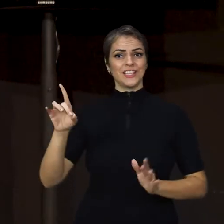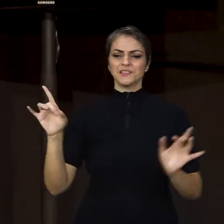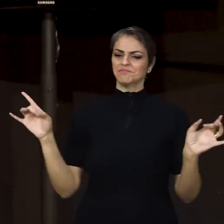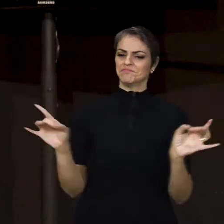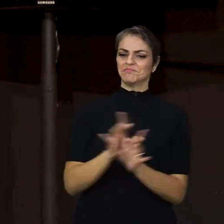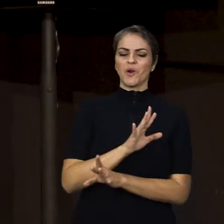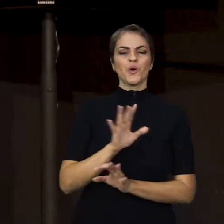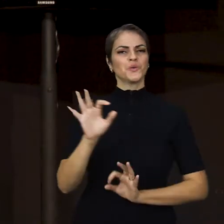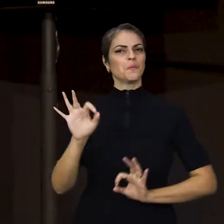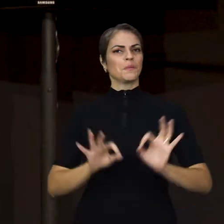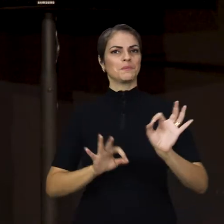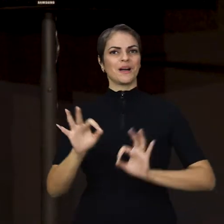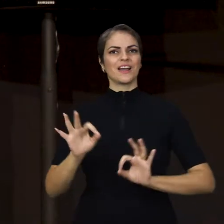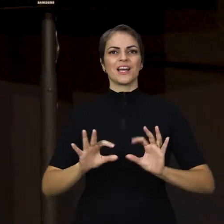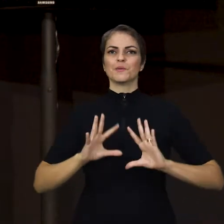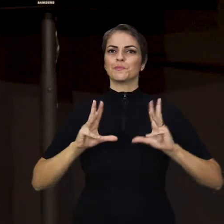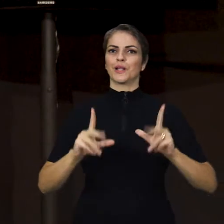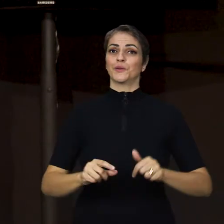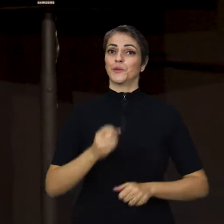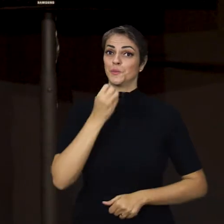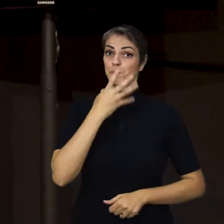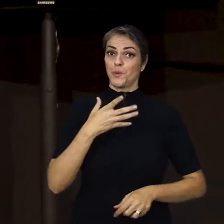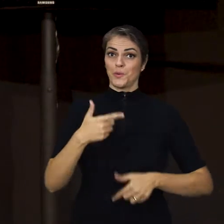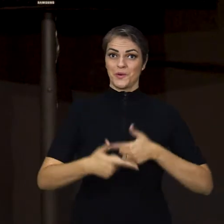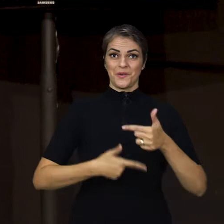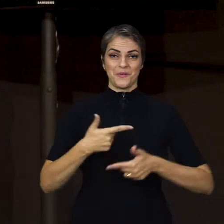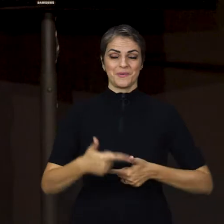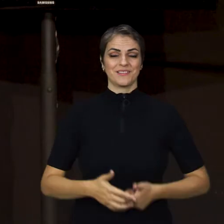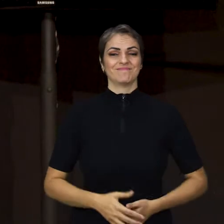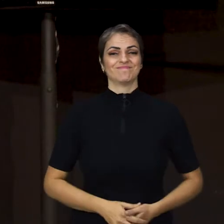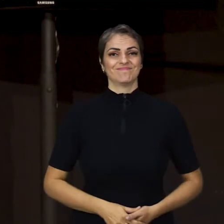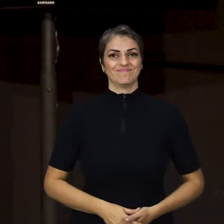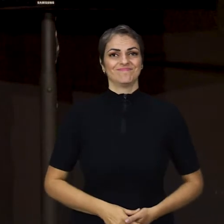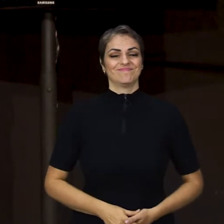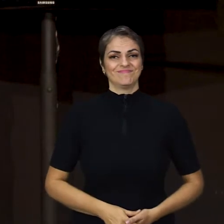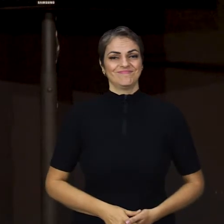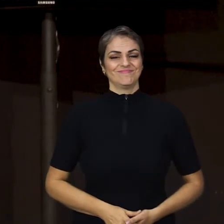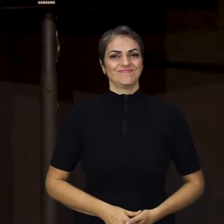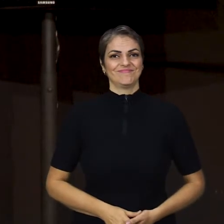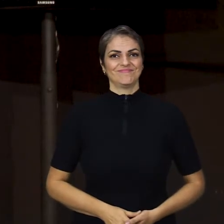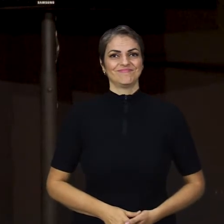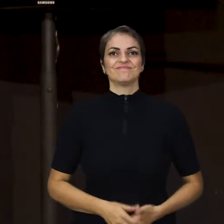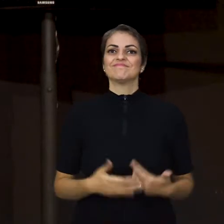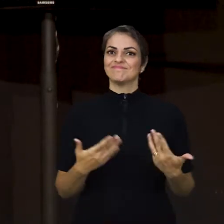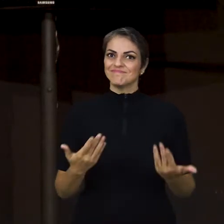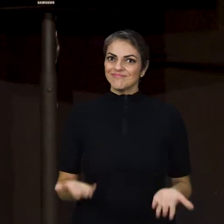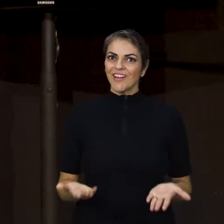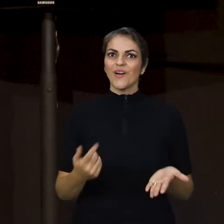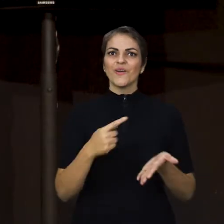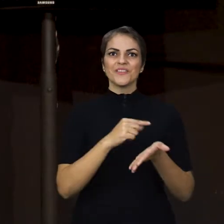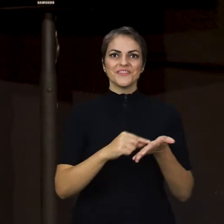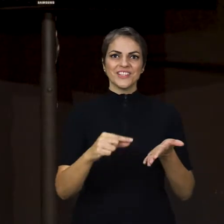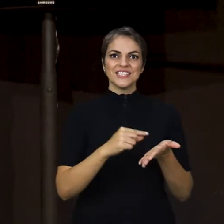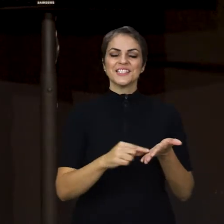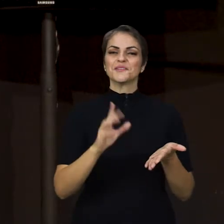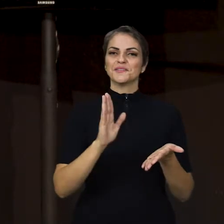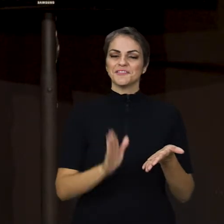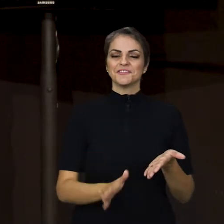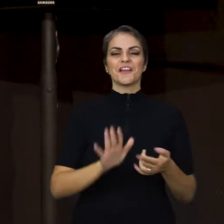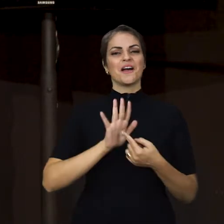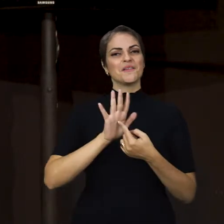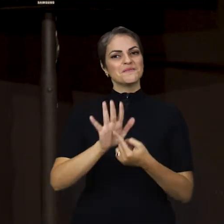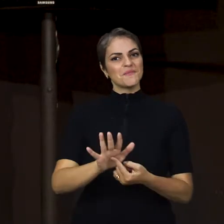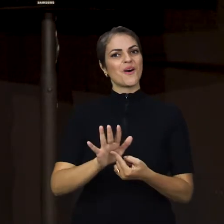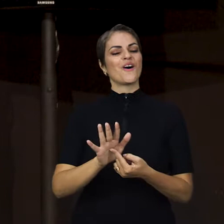plenamente preparado para toda boa obra. Aqui a gente já é apresentado a um conceito que nós vamos